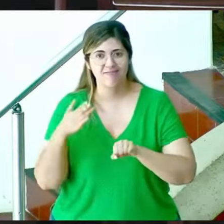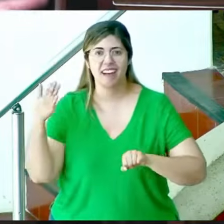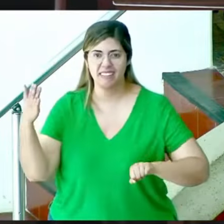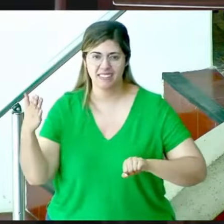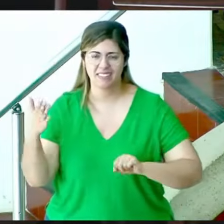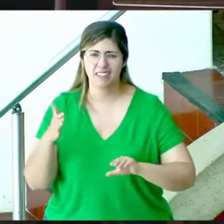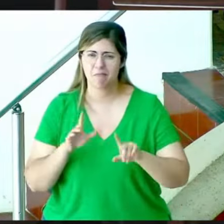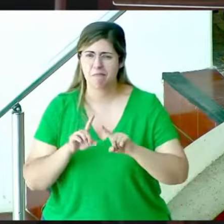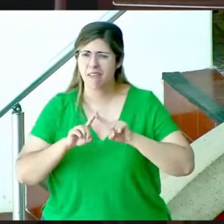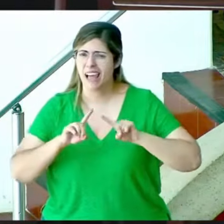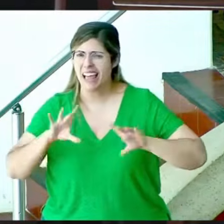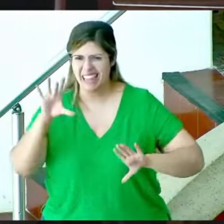Mas para Deus não dá.